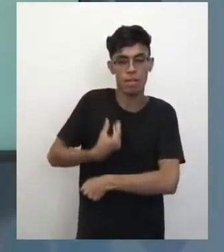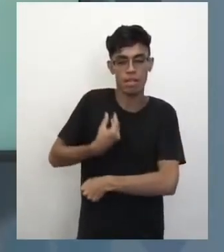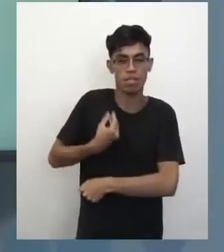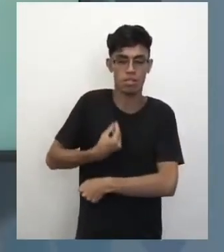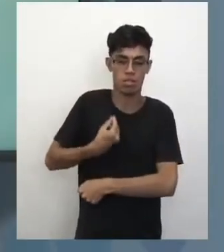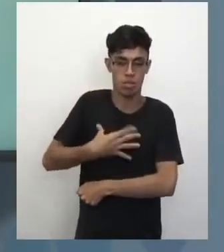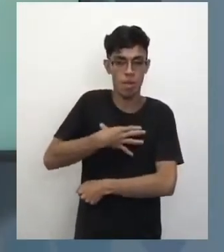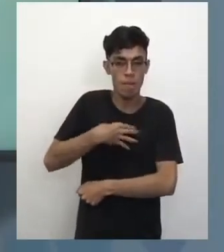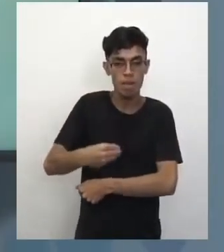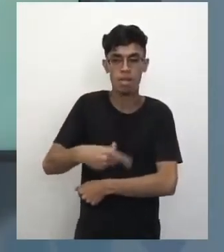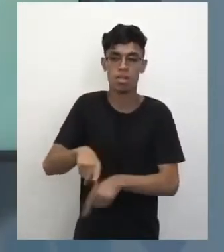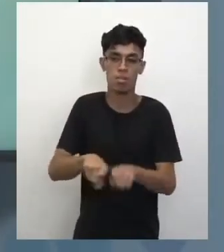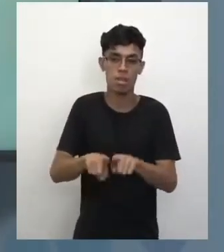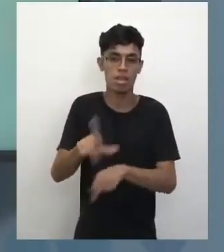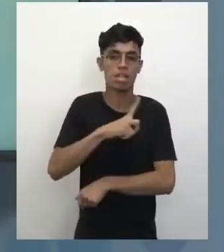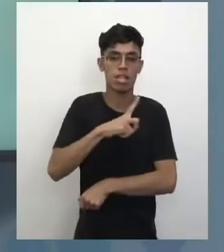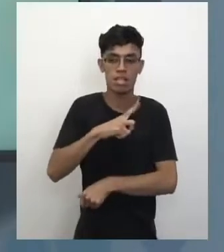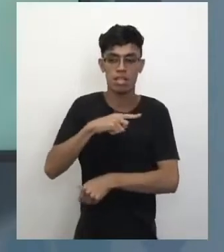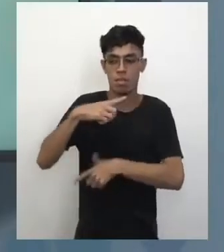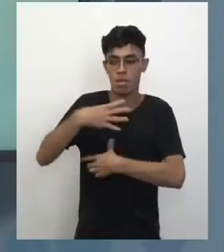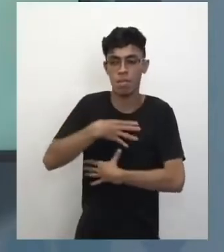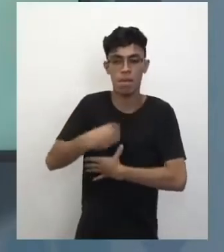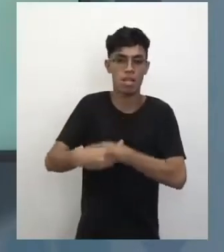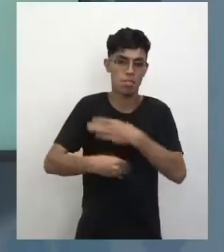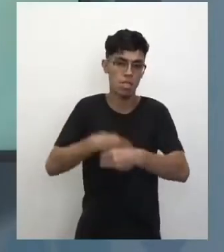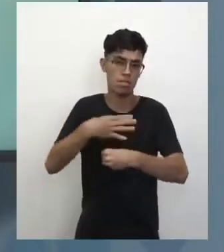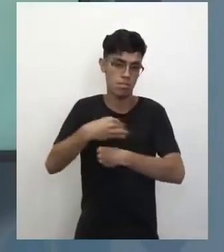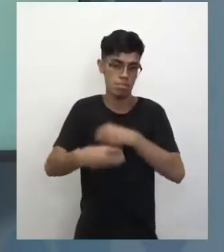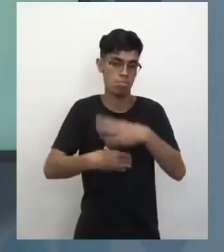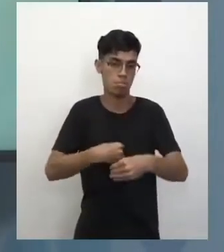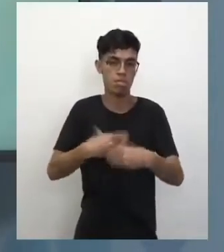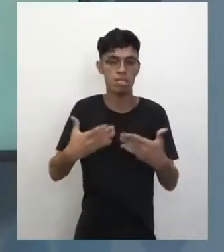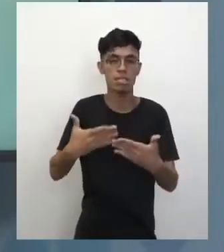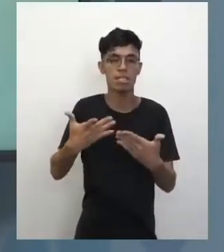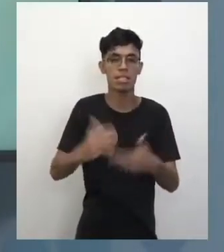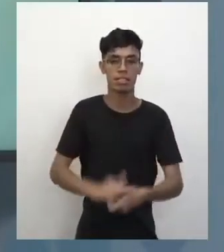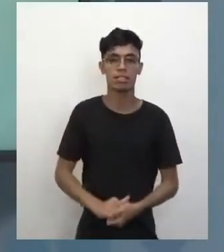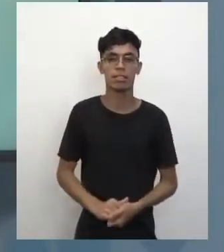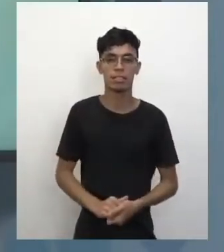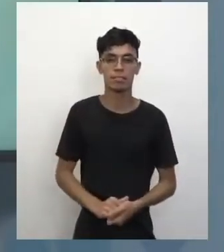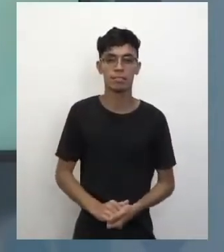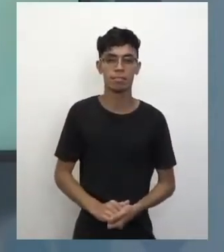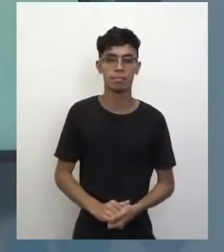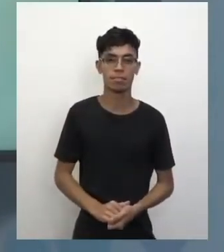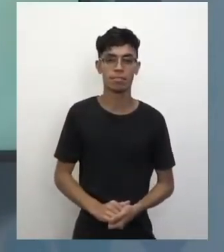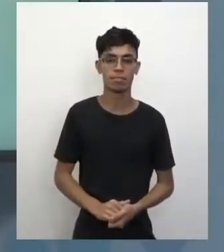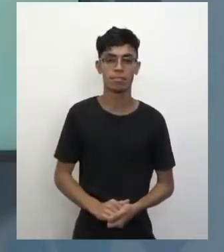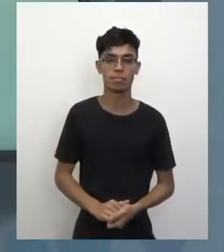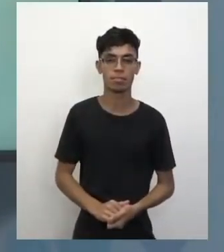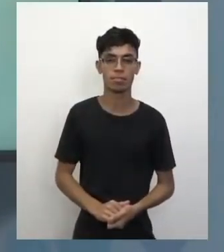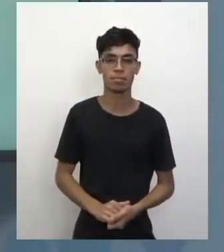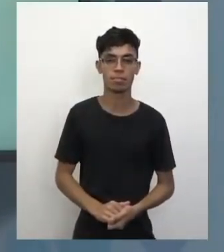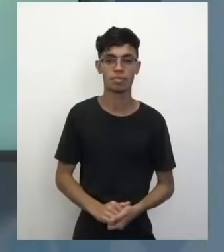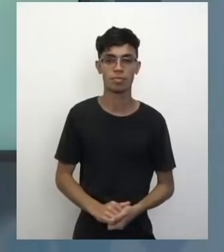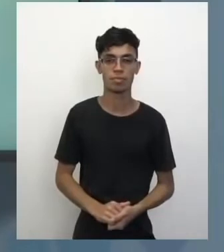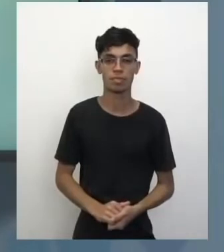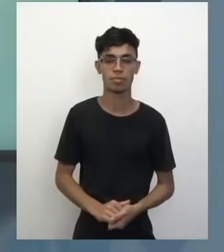seus filhos, né? Então, inclusive ele chegou a ser, muitas vezes, até assim, sofrer